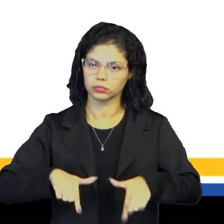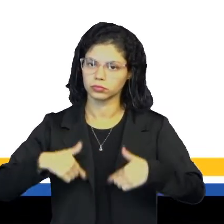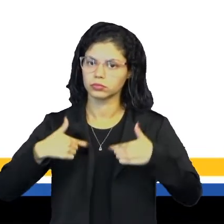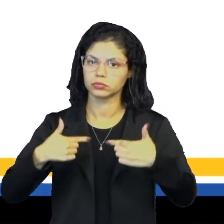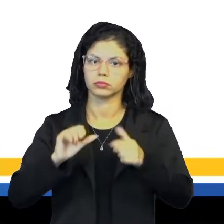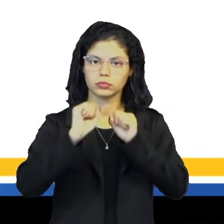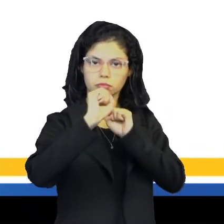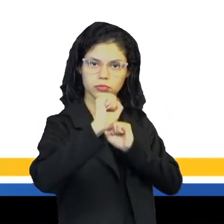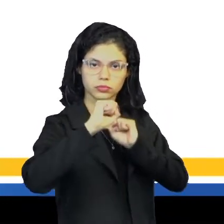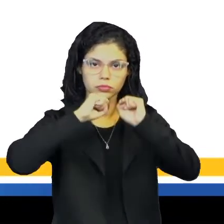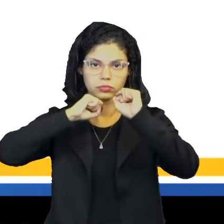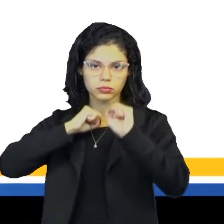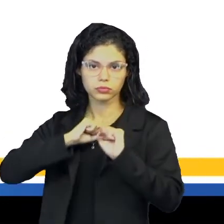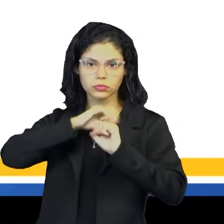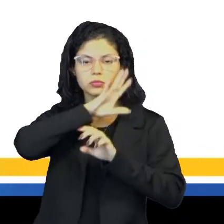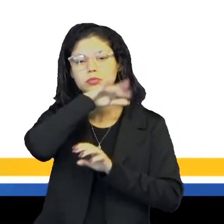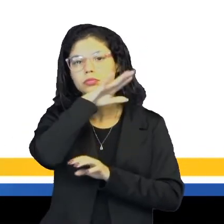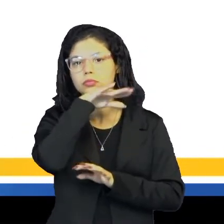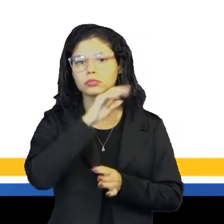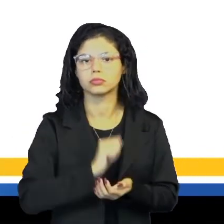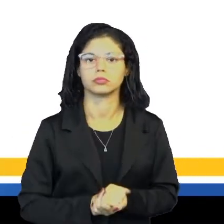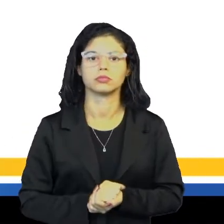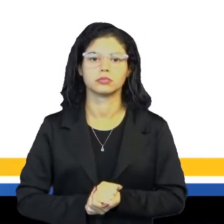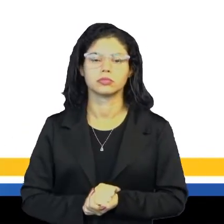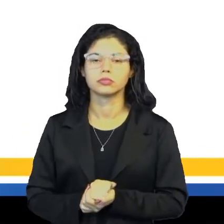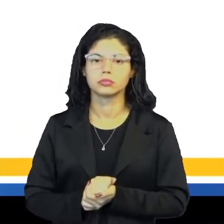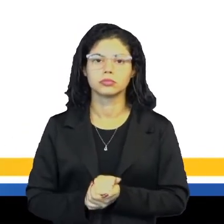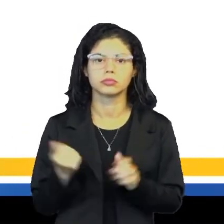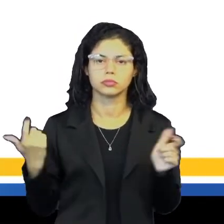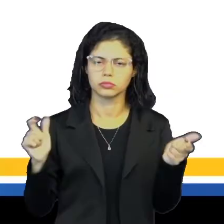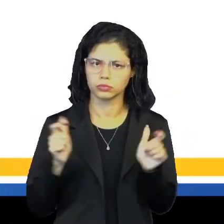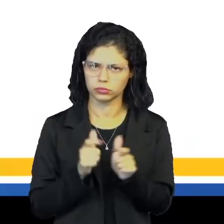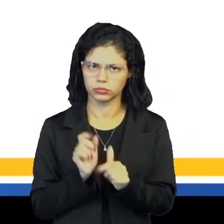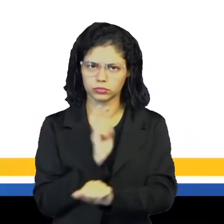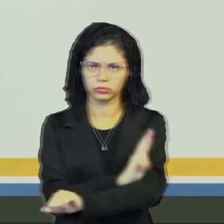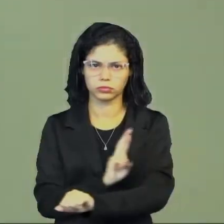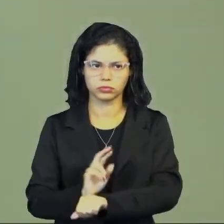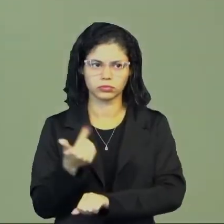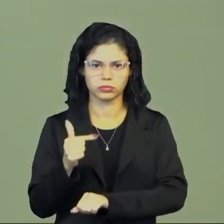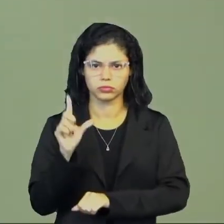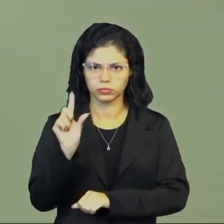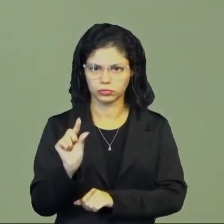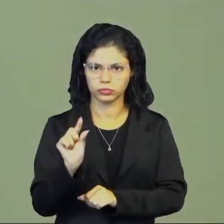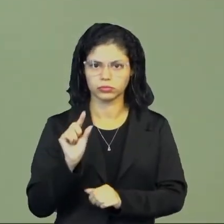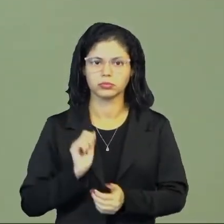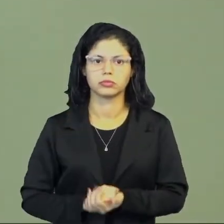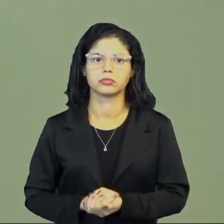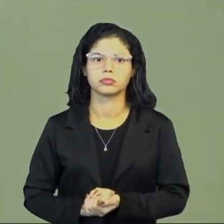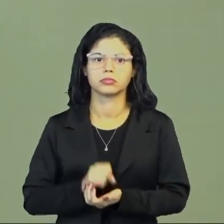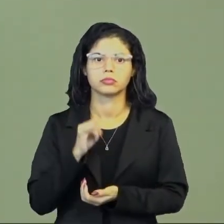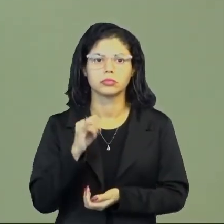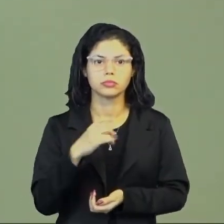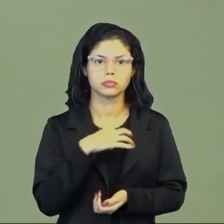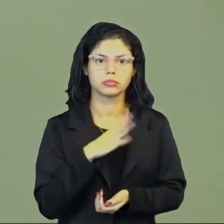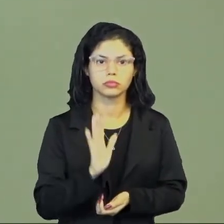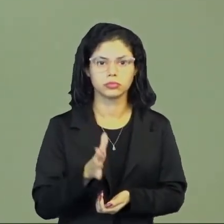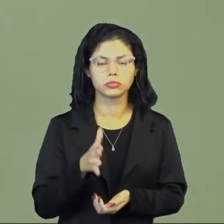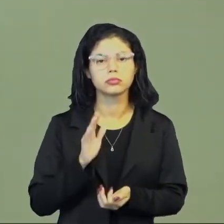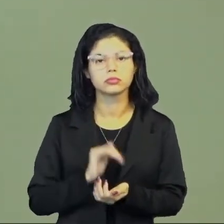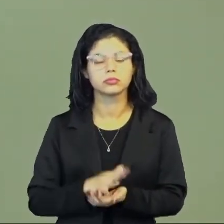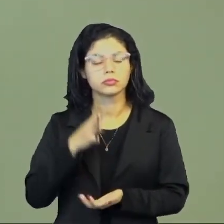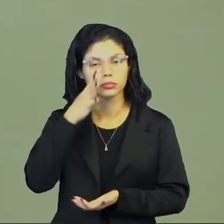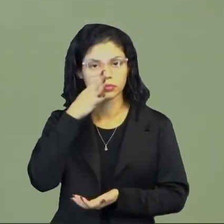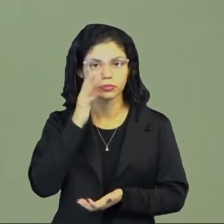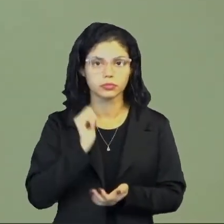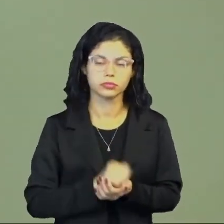de gladiadores e animais, e menos assuntos religiosos, certo? Então, se vocês já tiverem